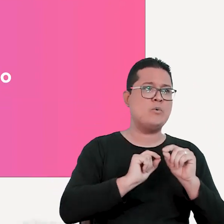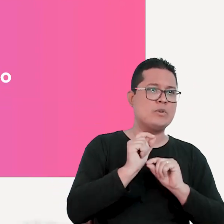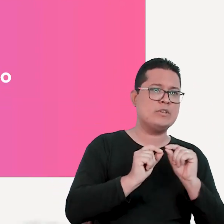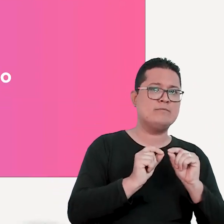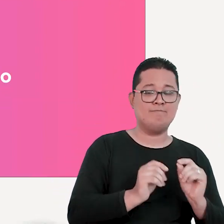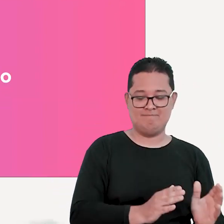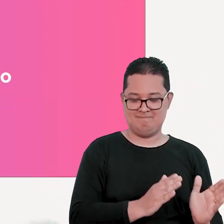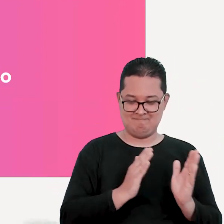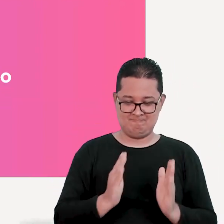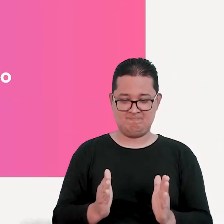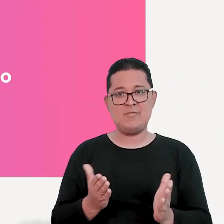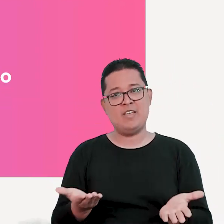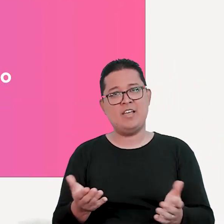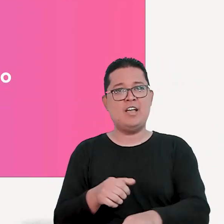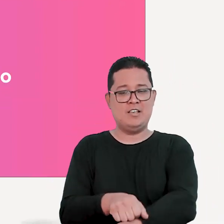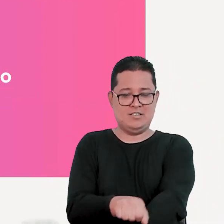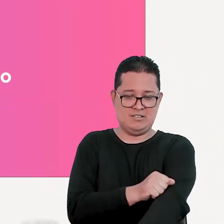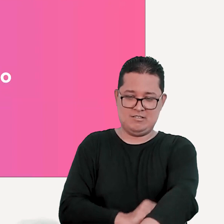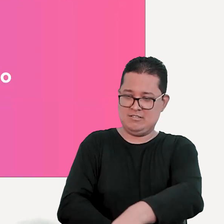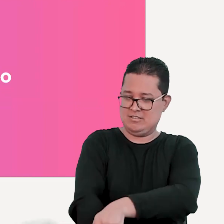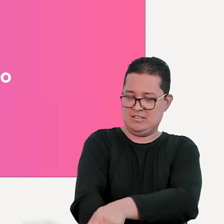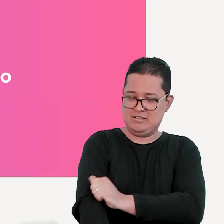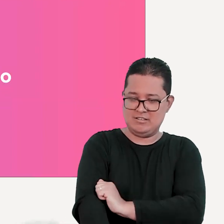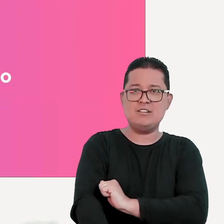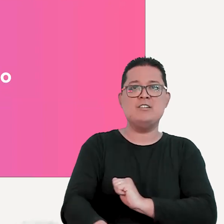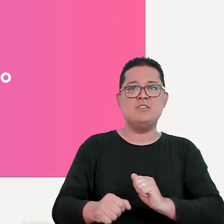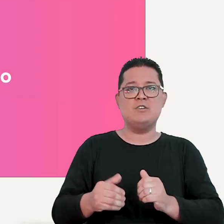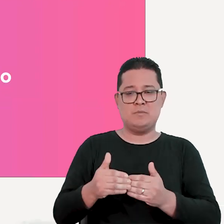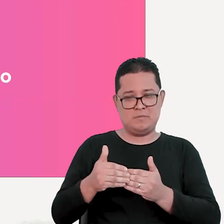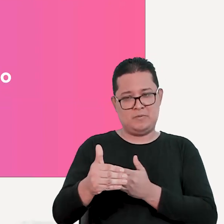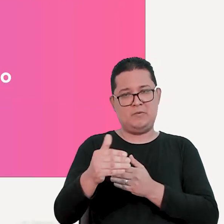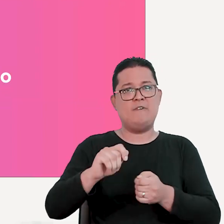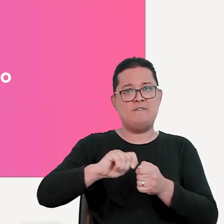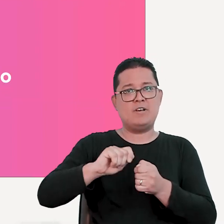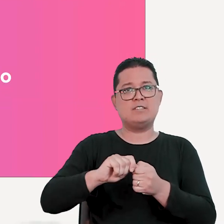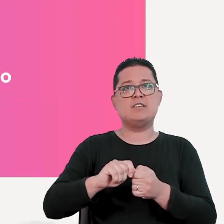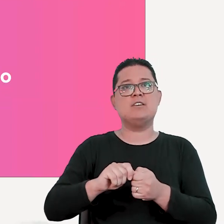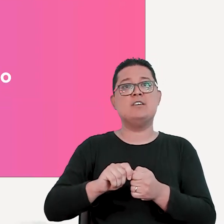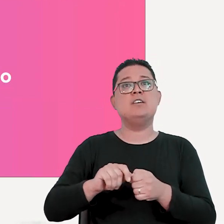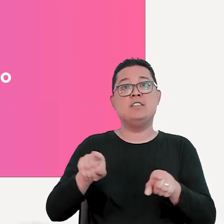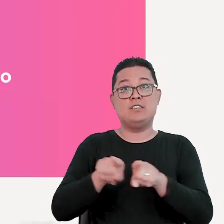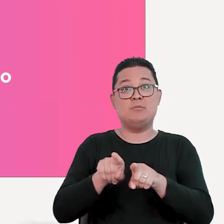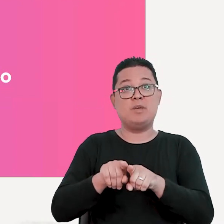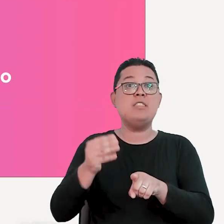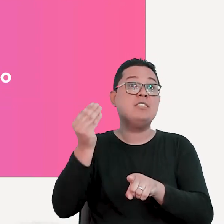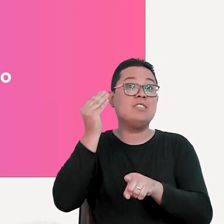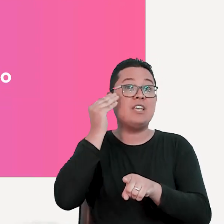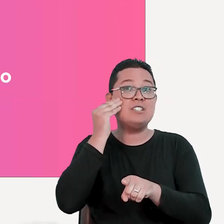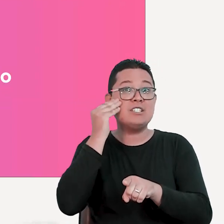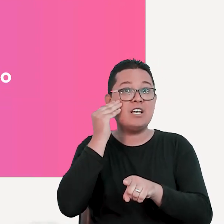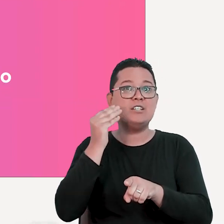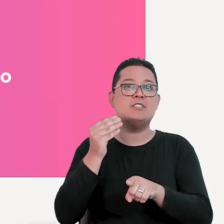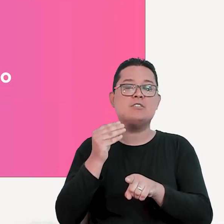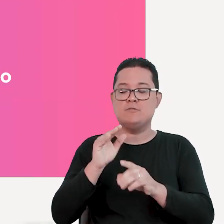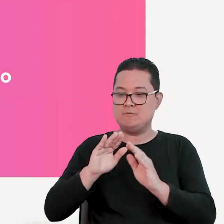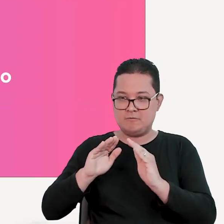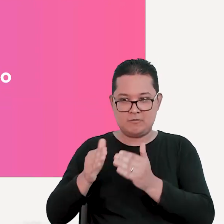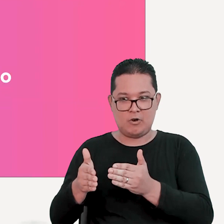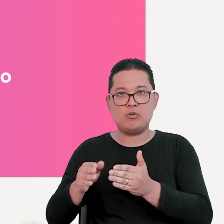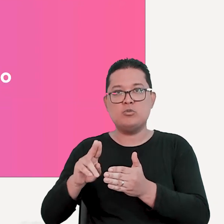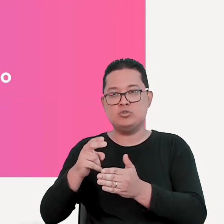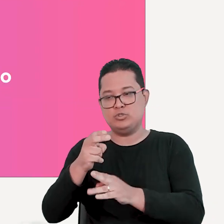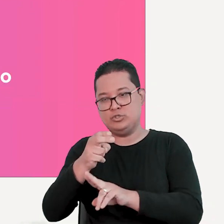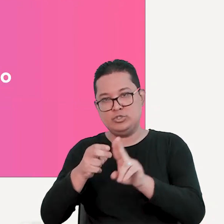testar. E a quarta etapa é também colocar em prática os testes de UX, focados em UX de forma geral, ou então focados somente em texto,